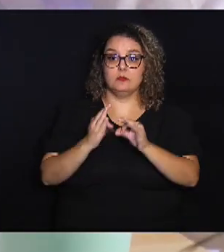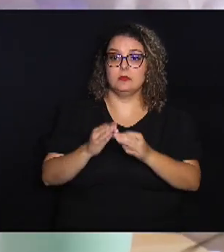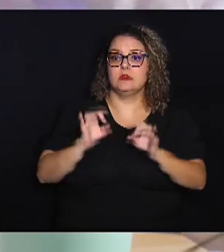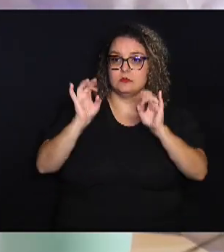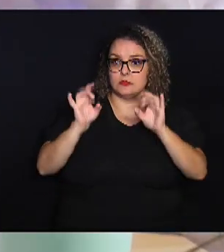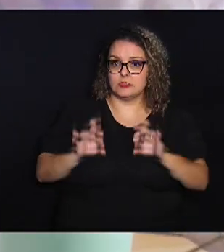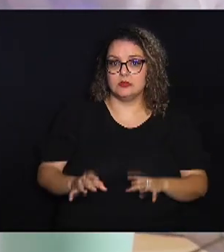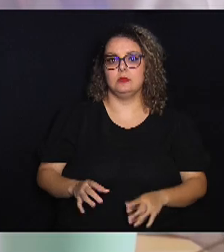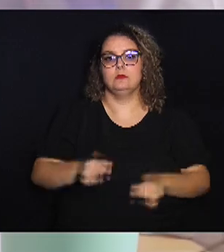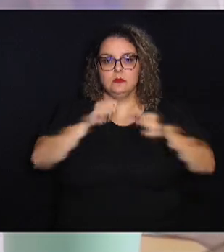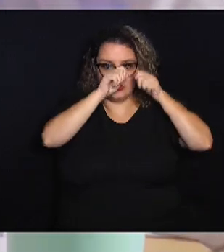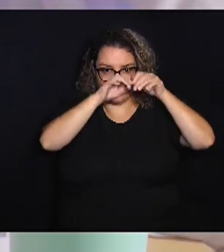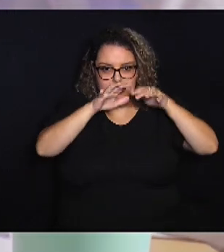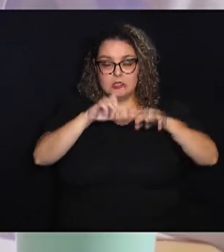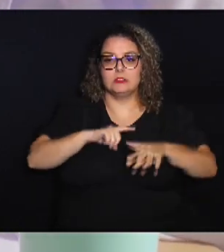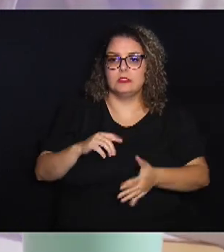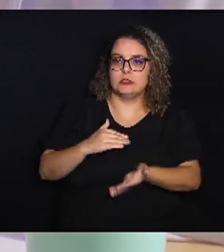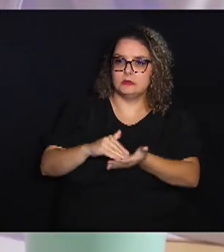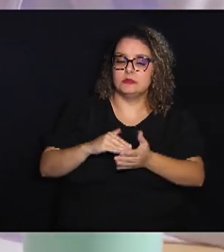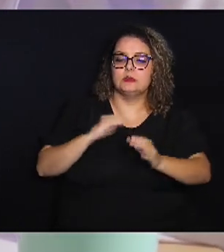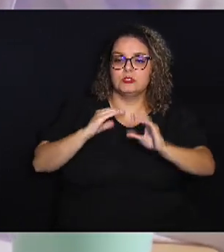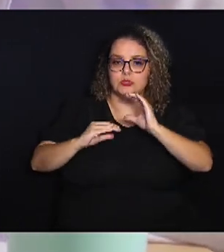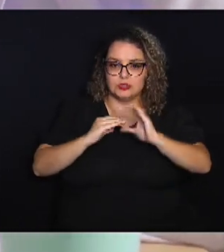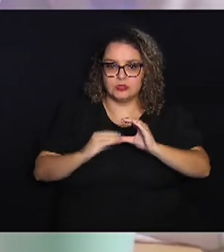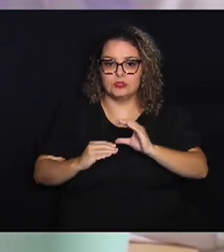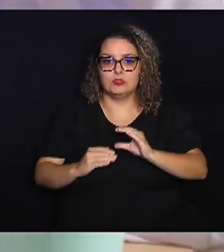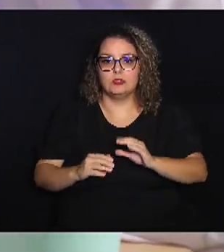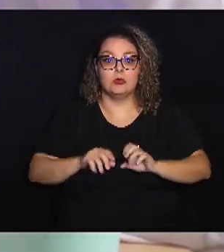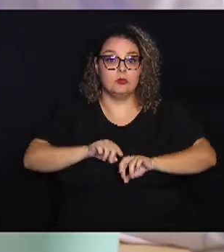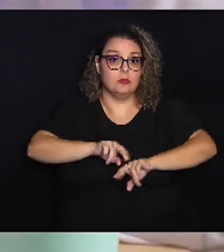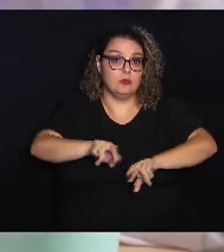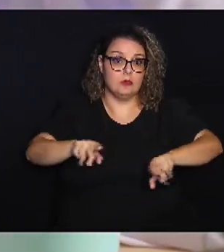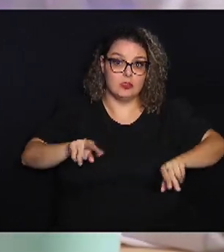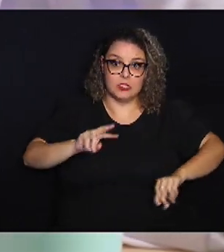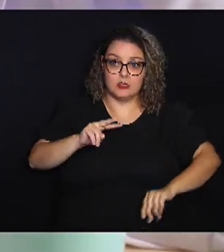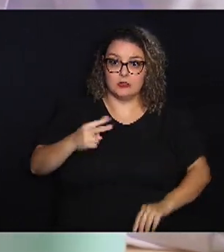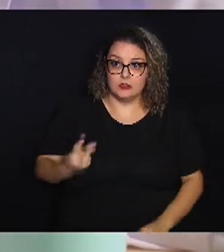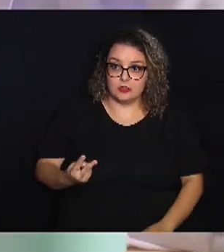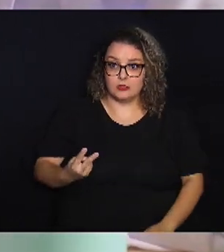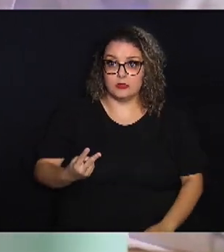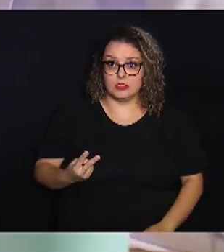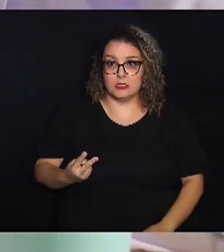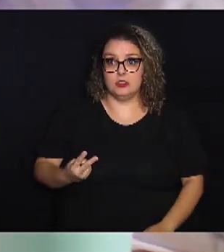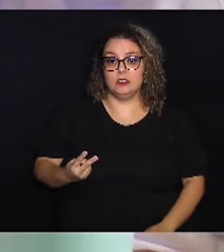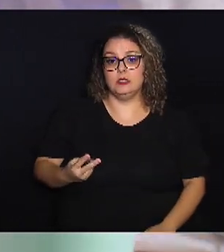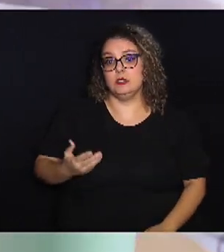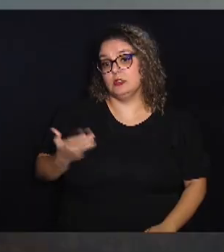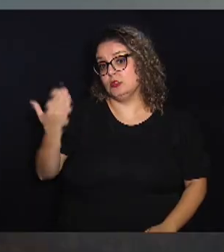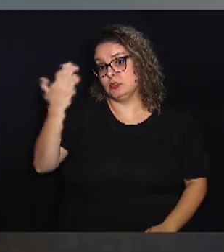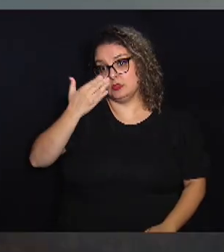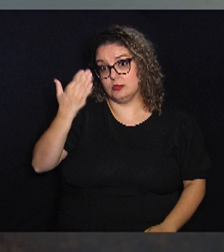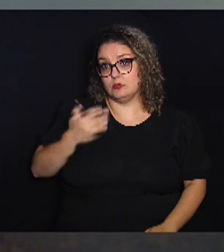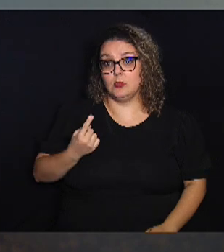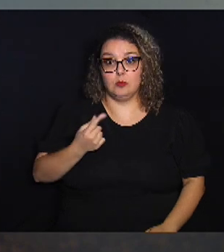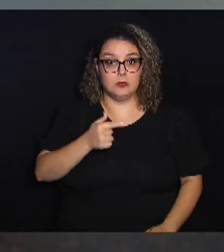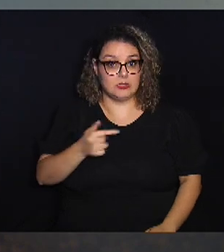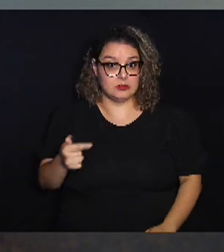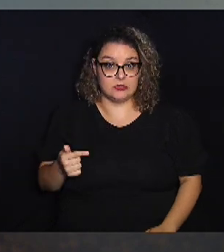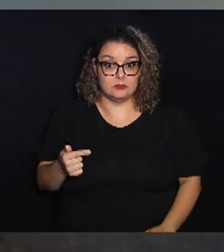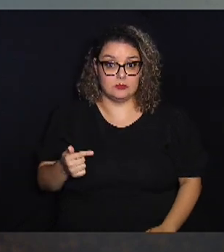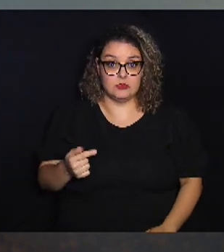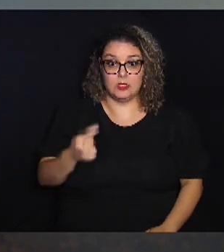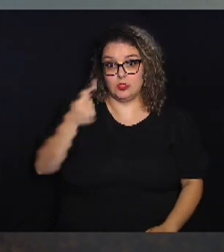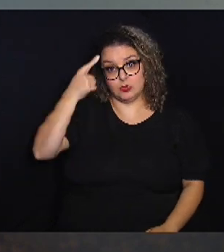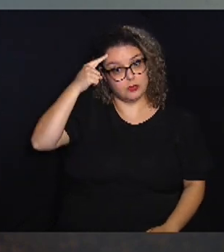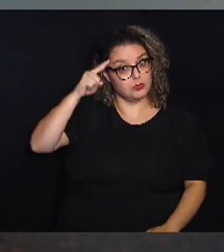O Executivo tem a Secretaria de Comunicação, e por várias vezes acaba passando despercebido uma semana, um